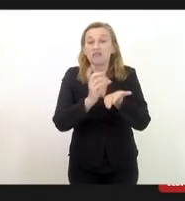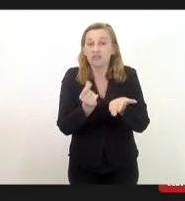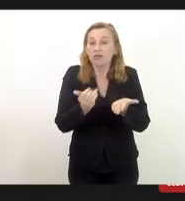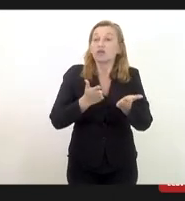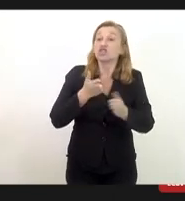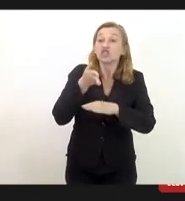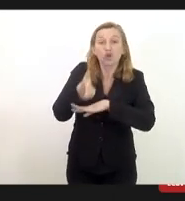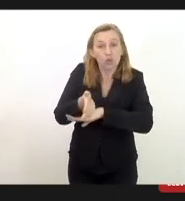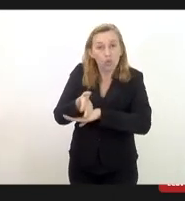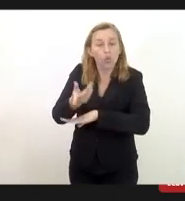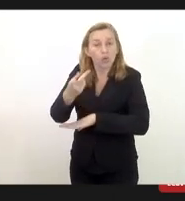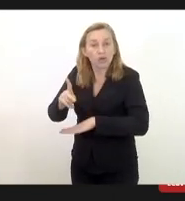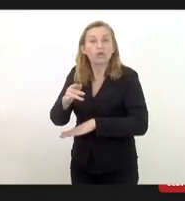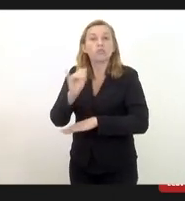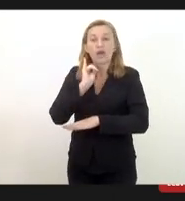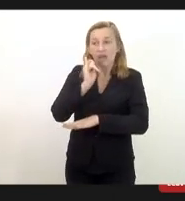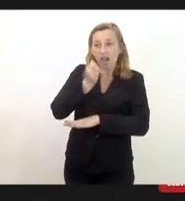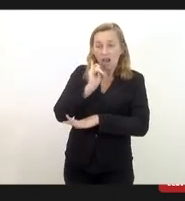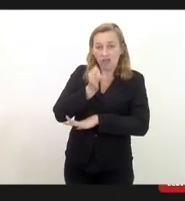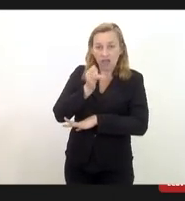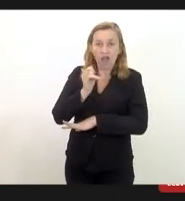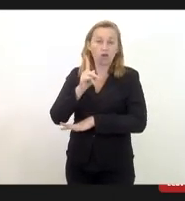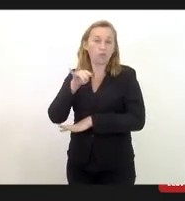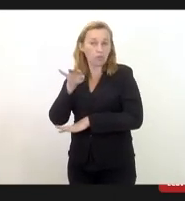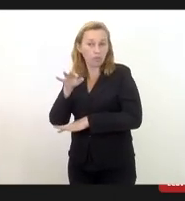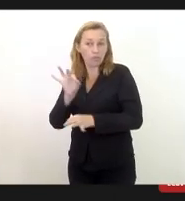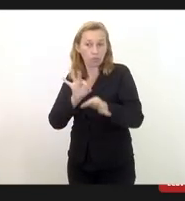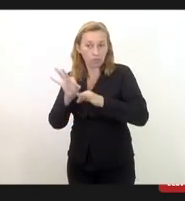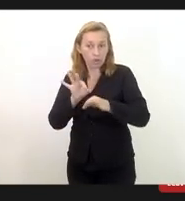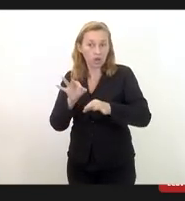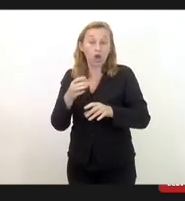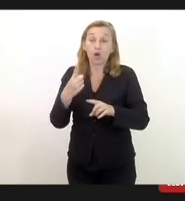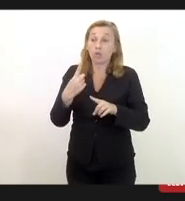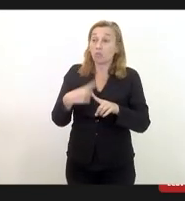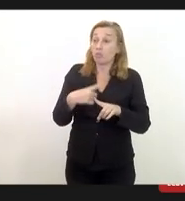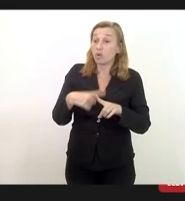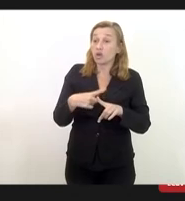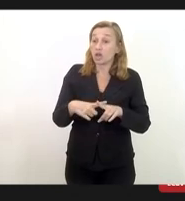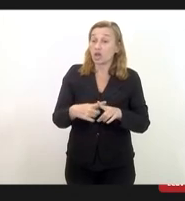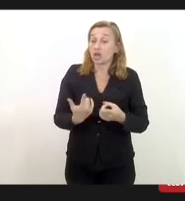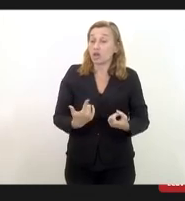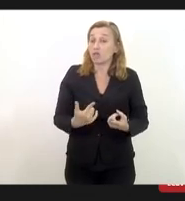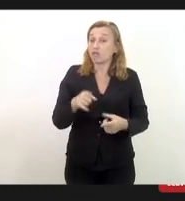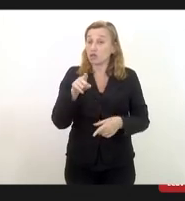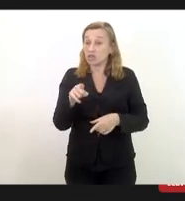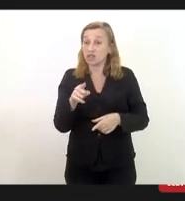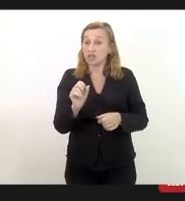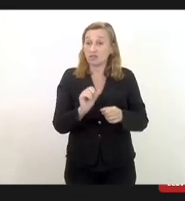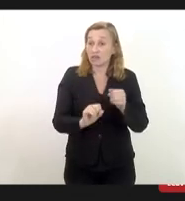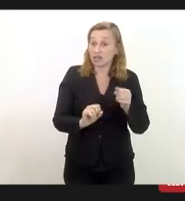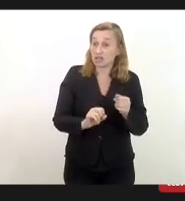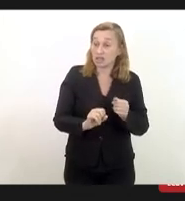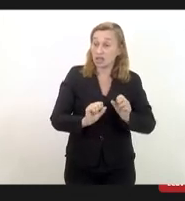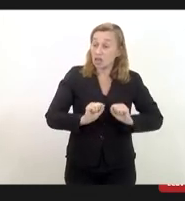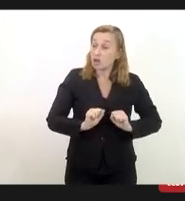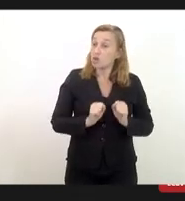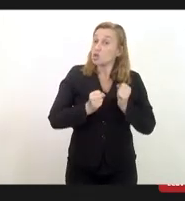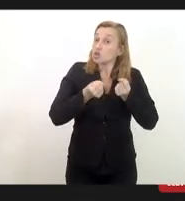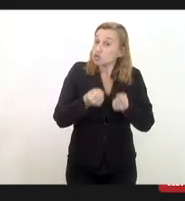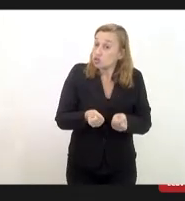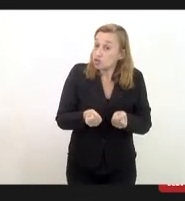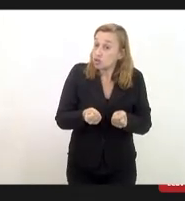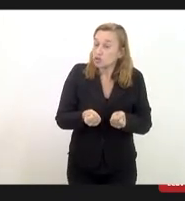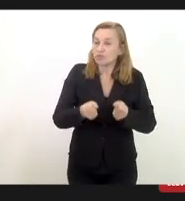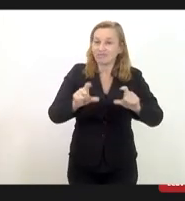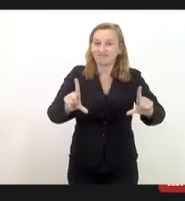que ele pudesse implantar o programa. Porque uma hora você fazer um lindo discurso, você ir para